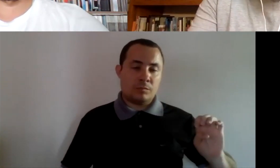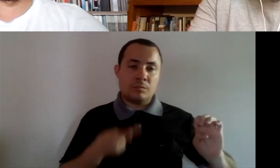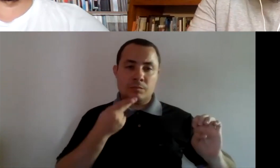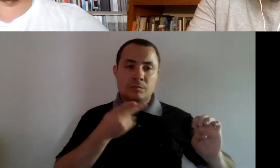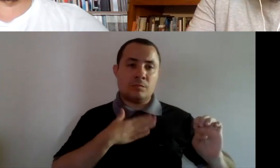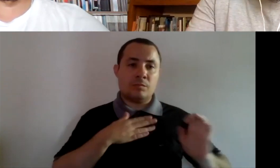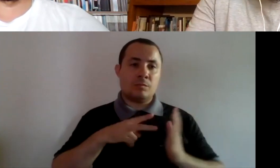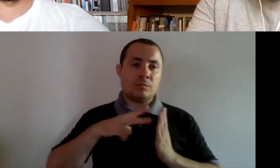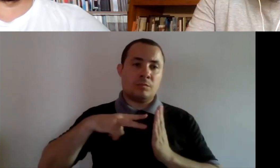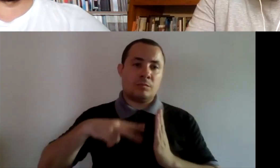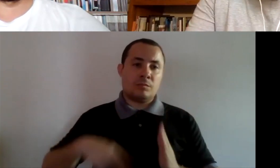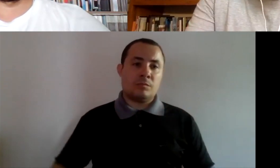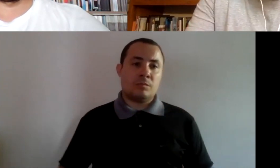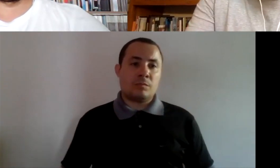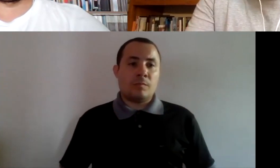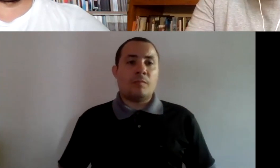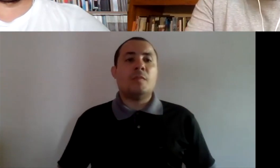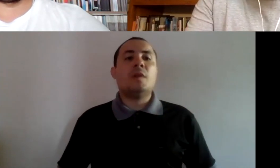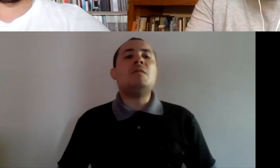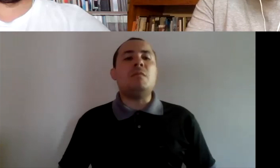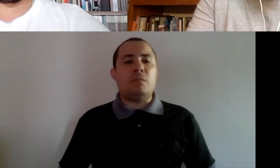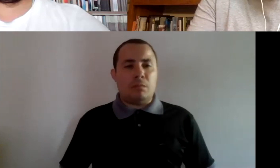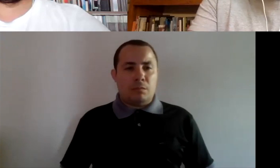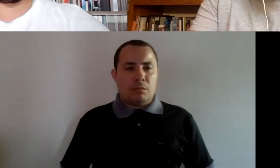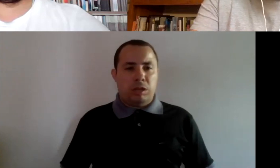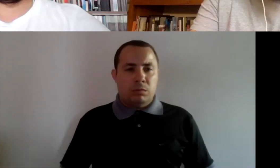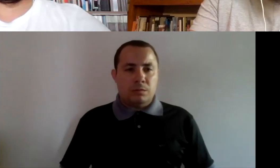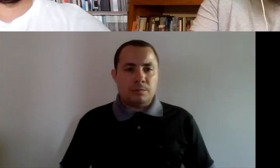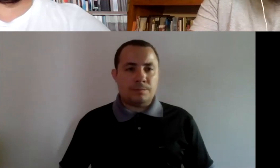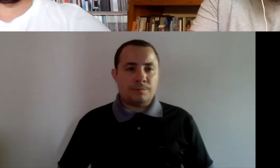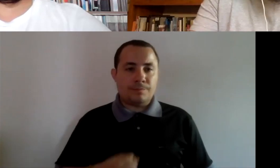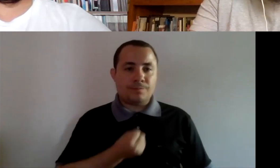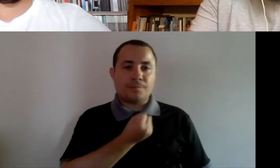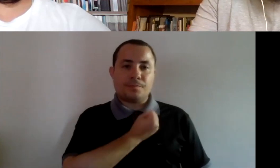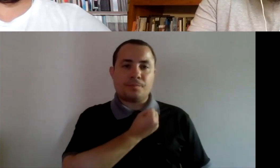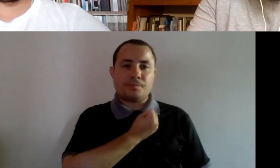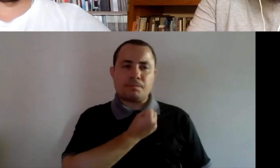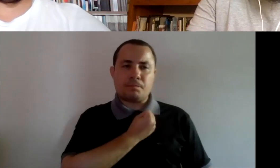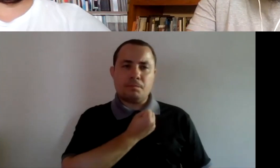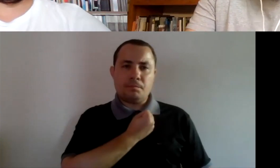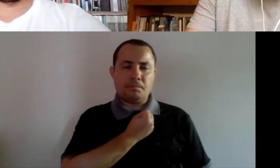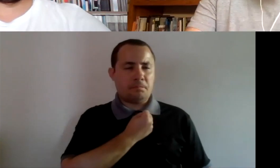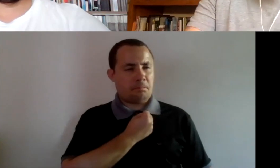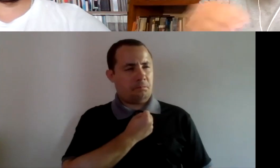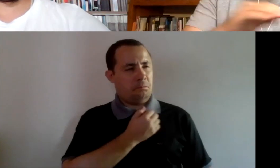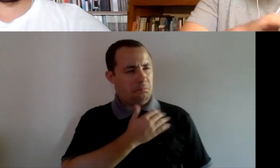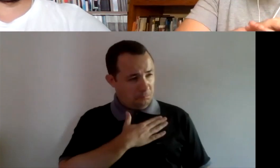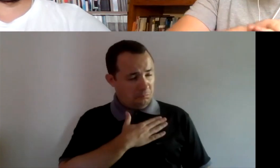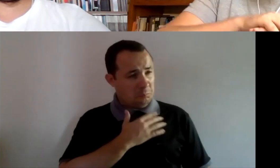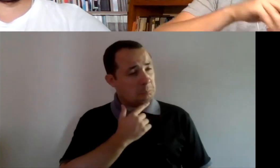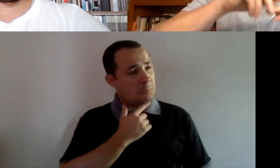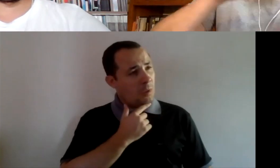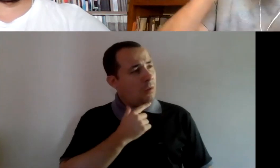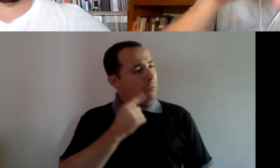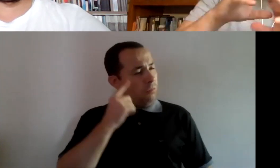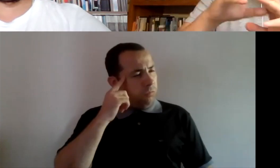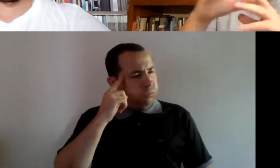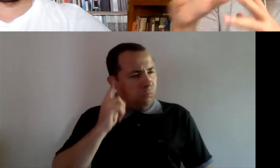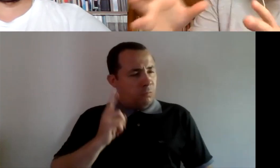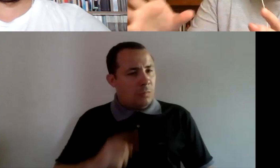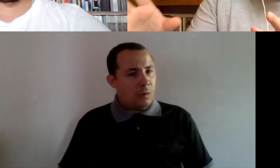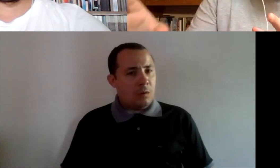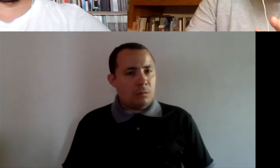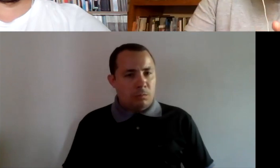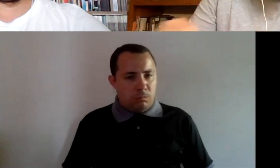ler. Então, são números que a gente não espera encontrar, digamos assim, né? Sim. É lógico que isso depois você pode entrar em